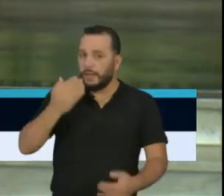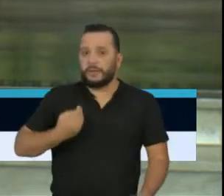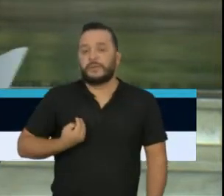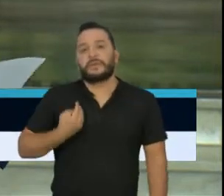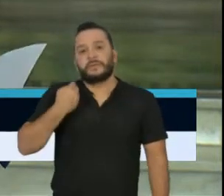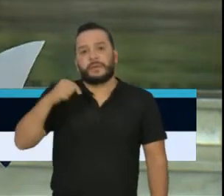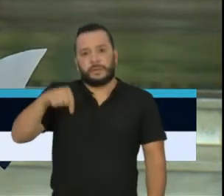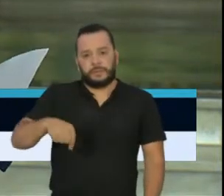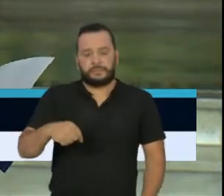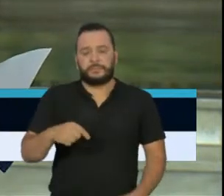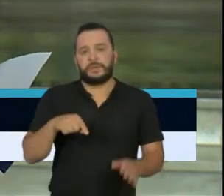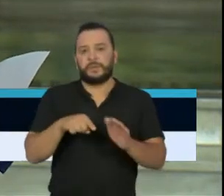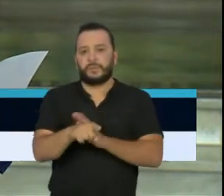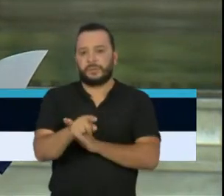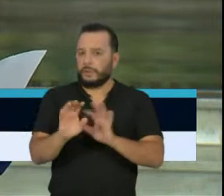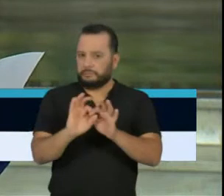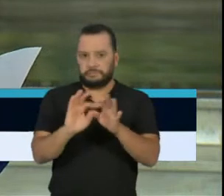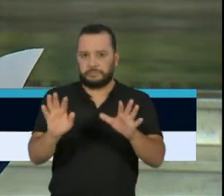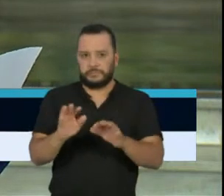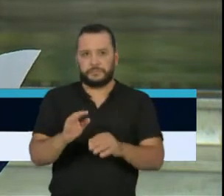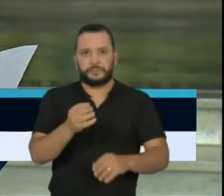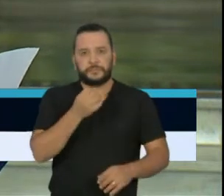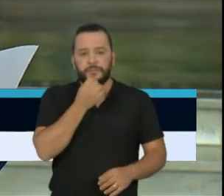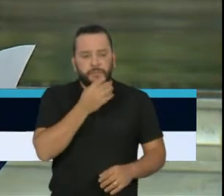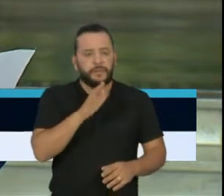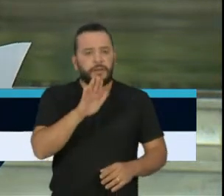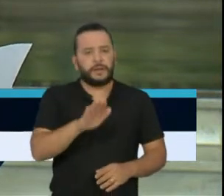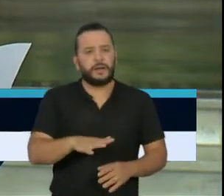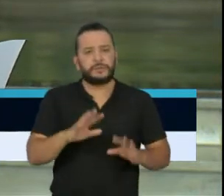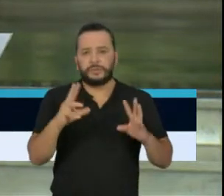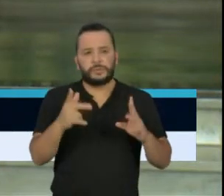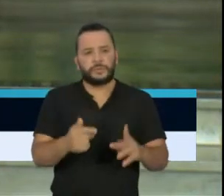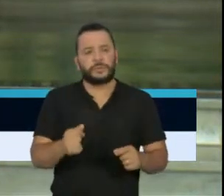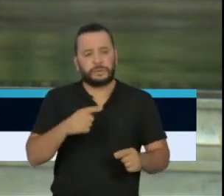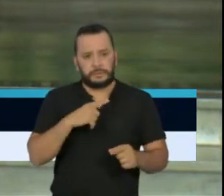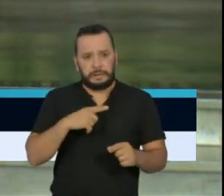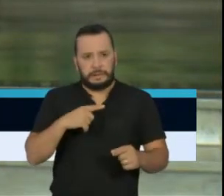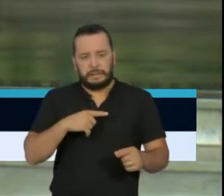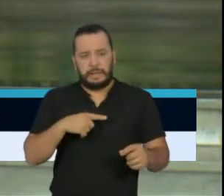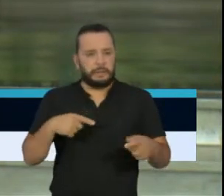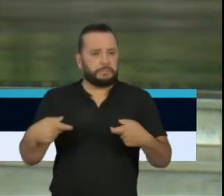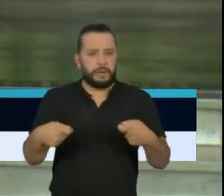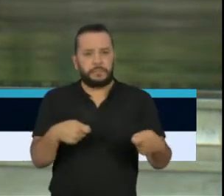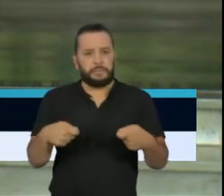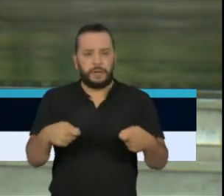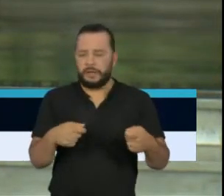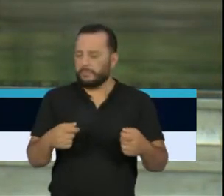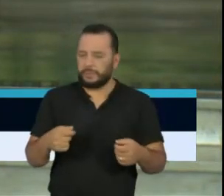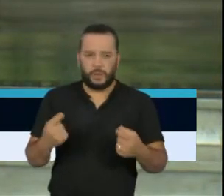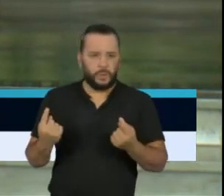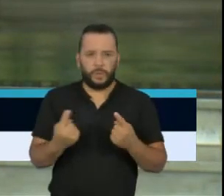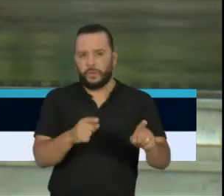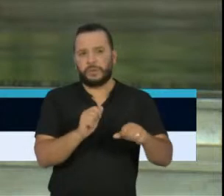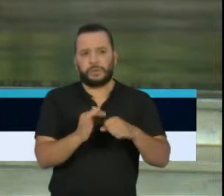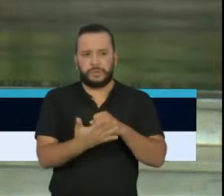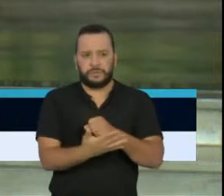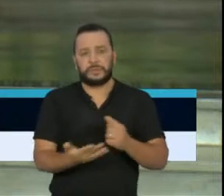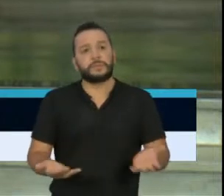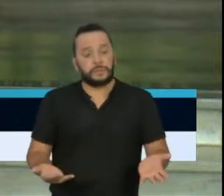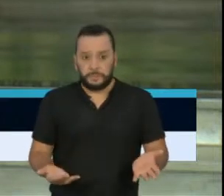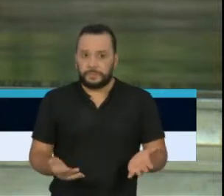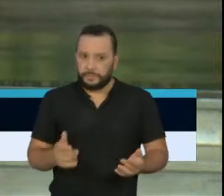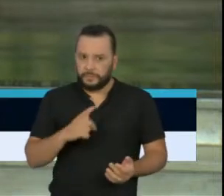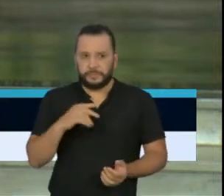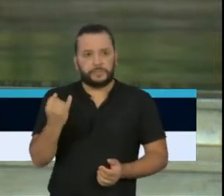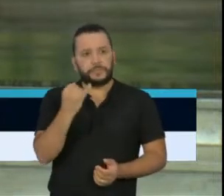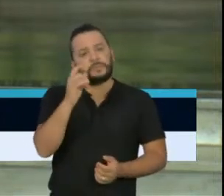favor. Boa tarde, governador. Boa tarde a todos. Governador, nessa guerra contra o coronavírus, nós temos várias armas importantes, e uma dessas